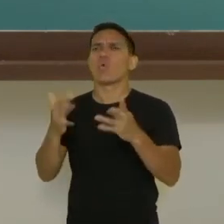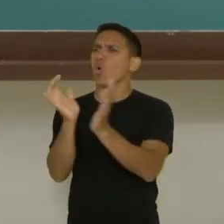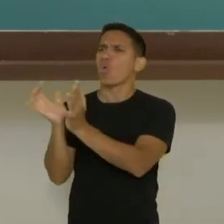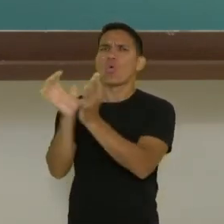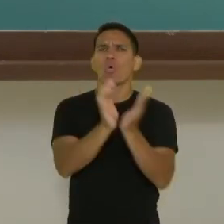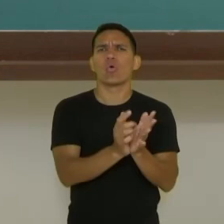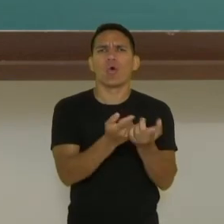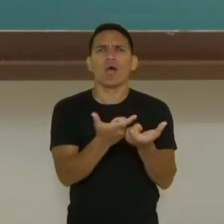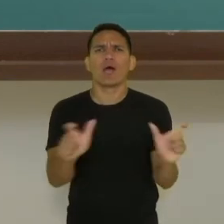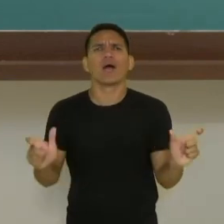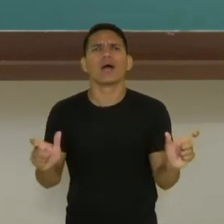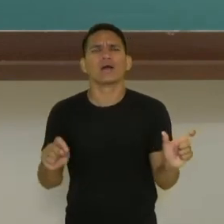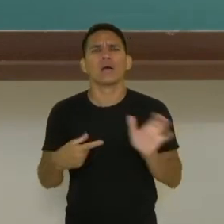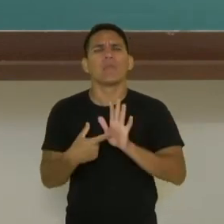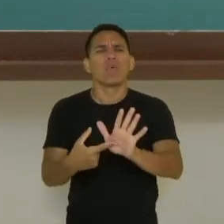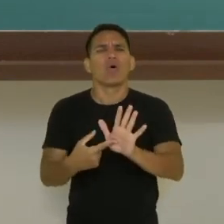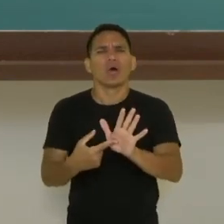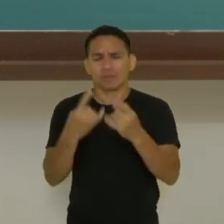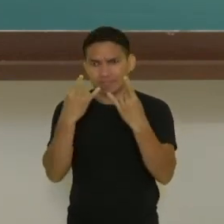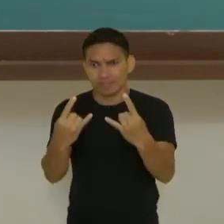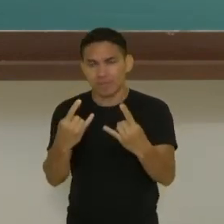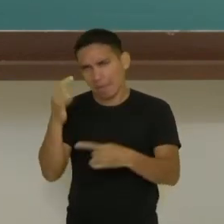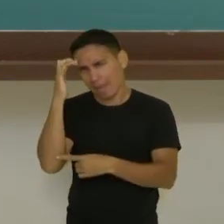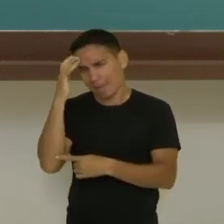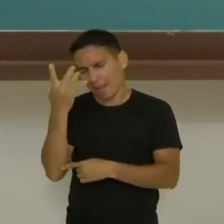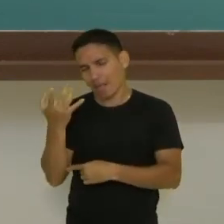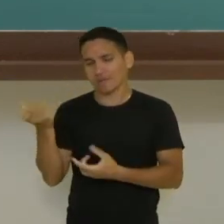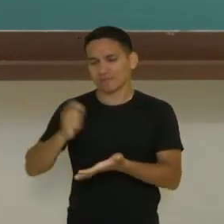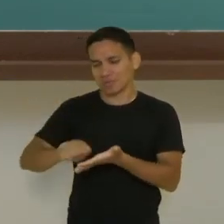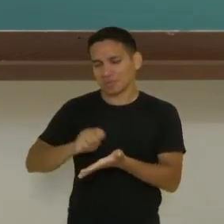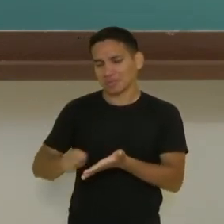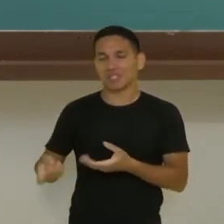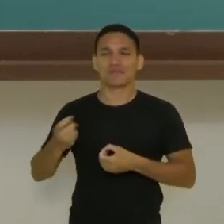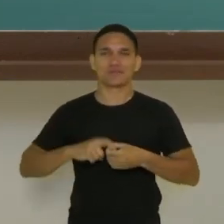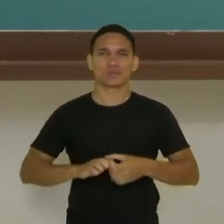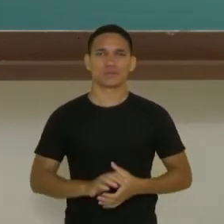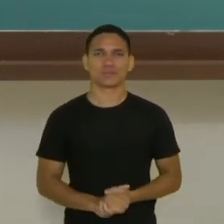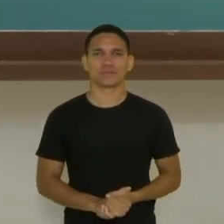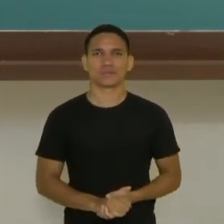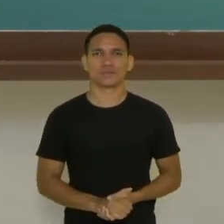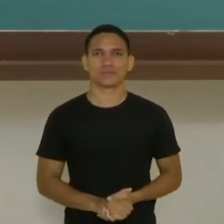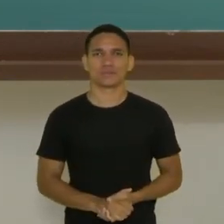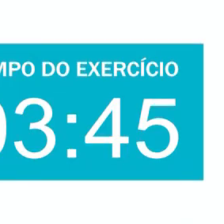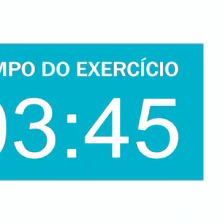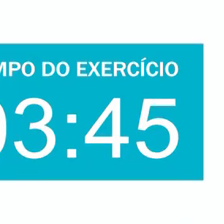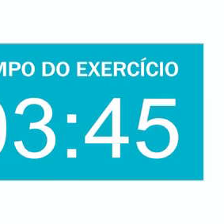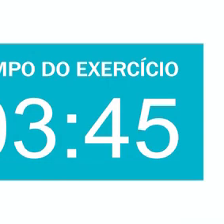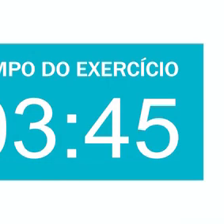efeito produzido? Pensa um pouquinho, reflete, escreve no teu caderno e eu já retorno.